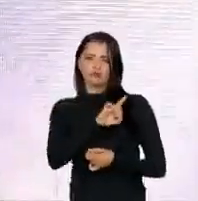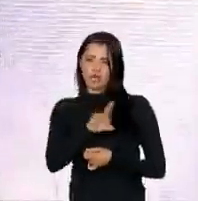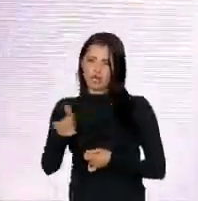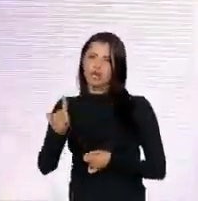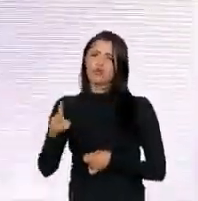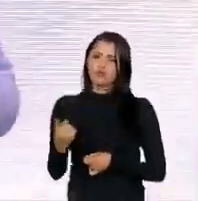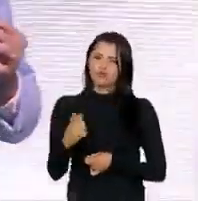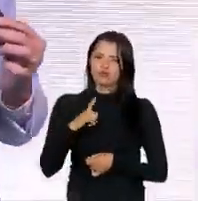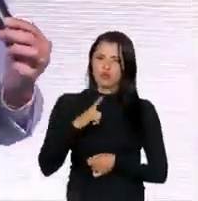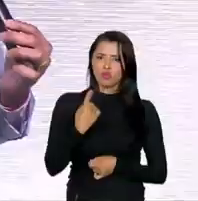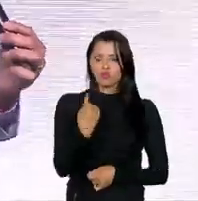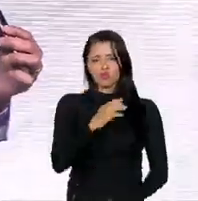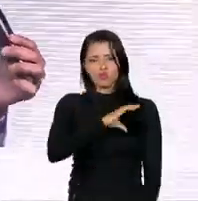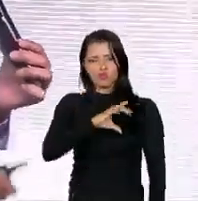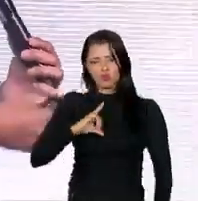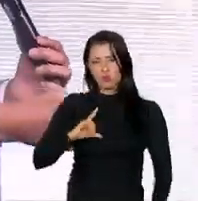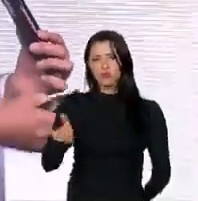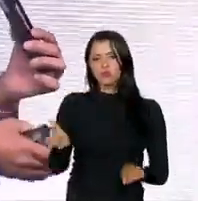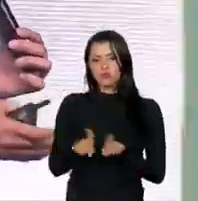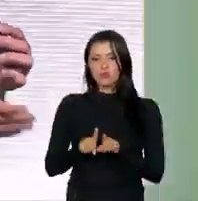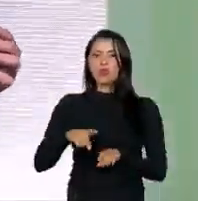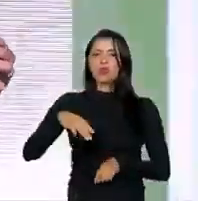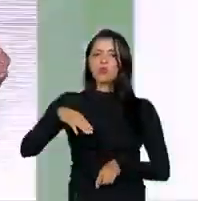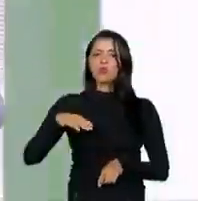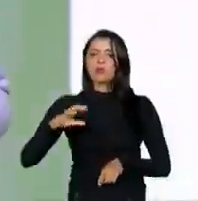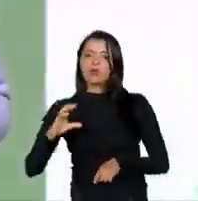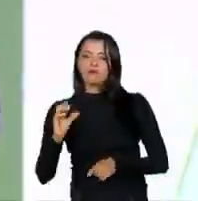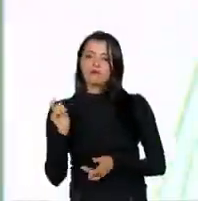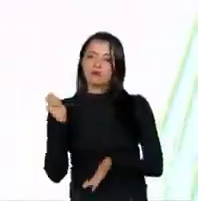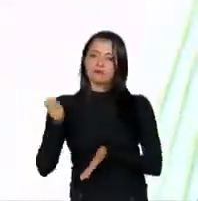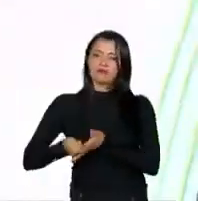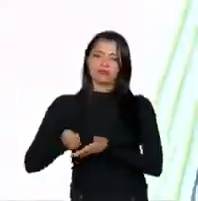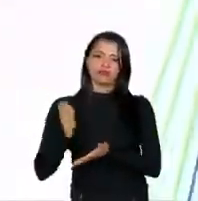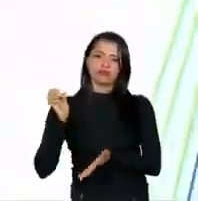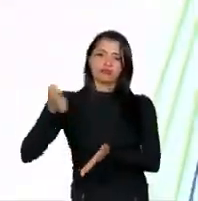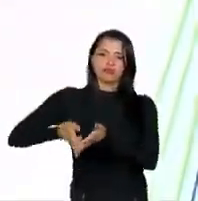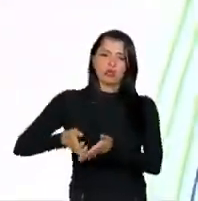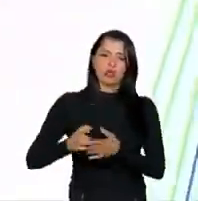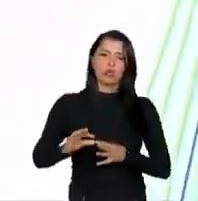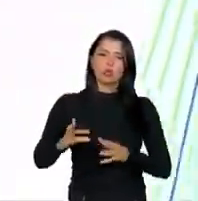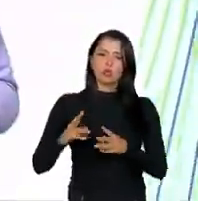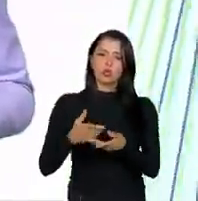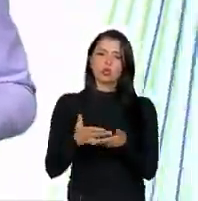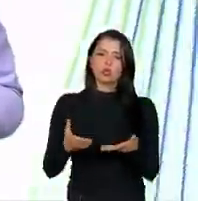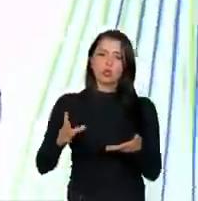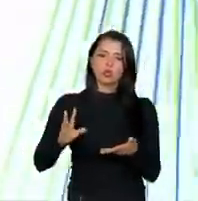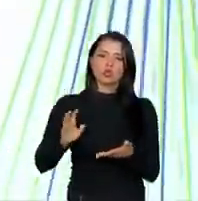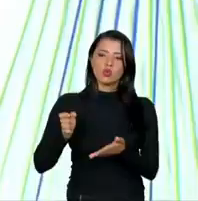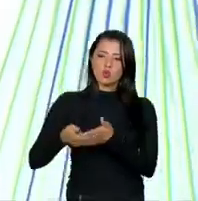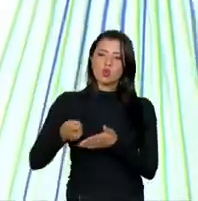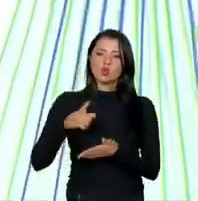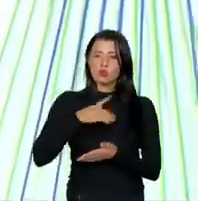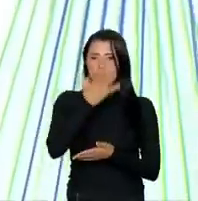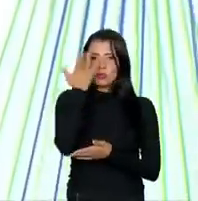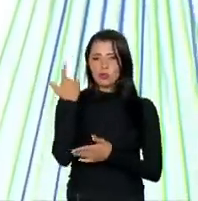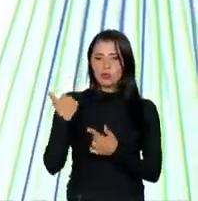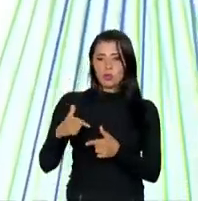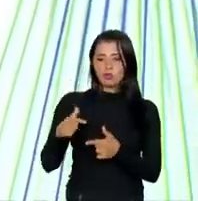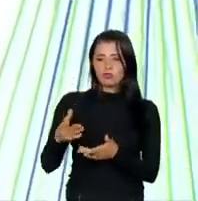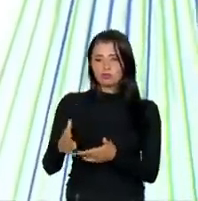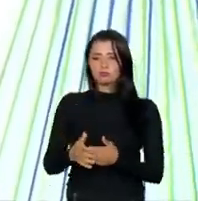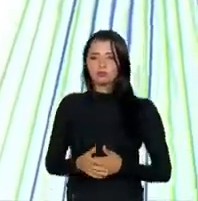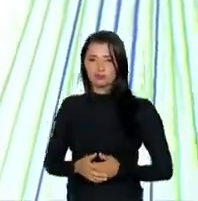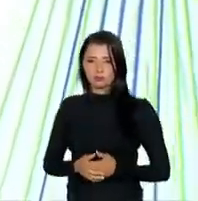e também o MEC vai... bancar financeiramente o pagamento de todo esse pessoal. Bom,